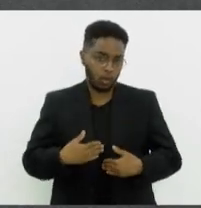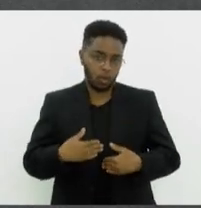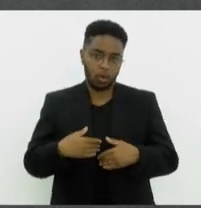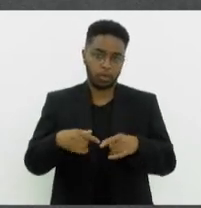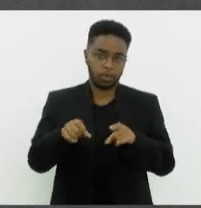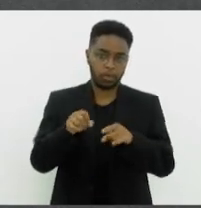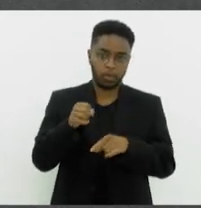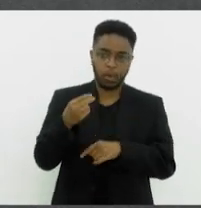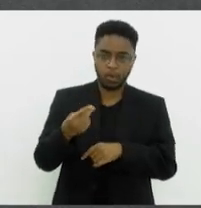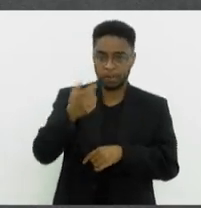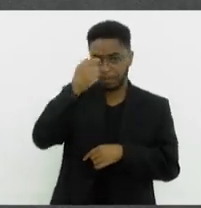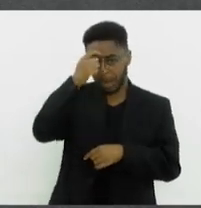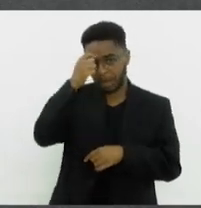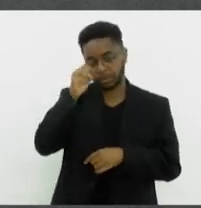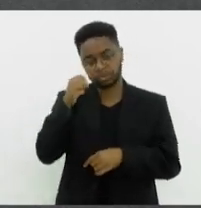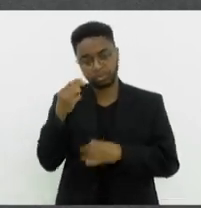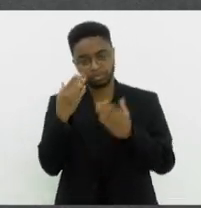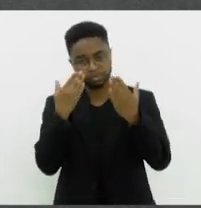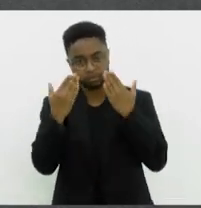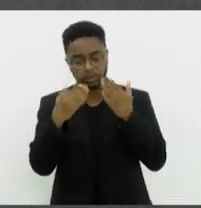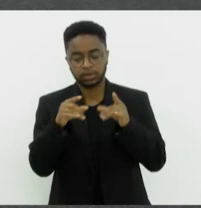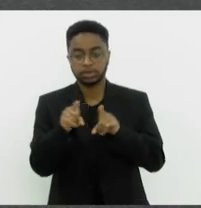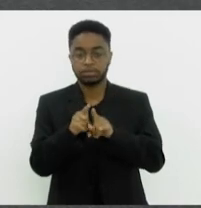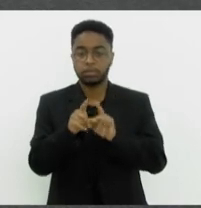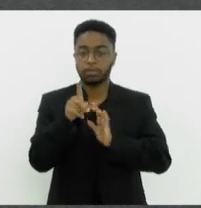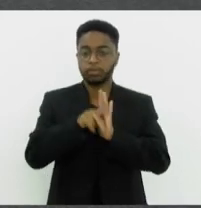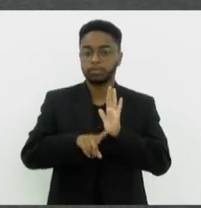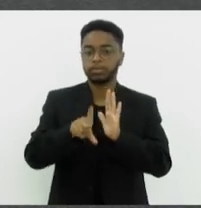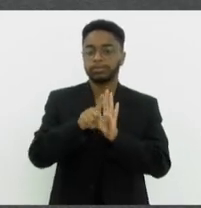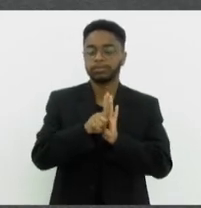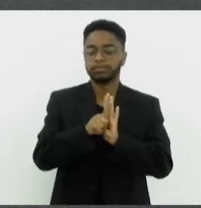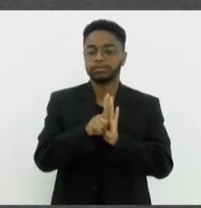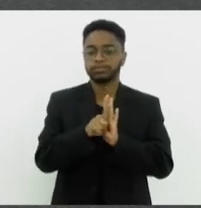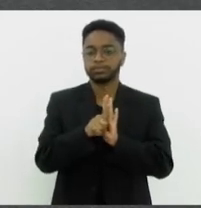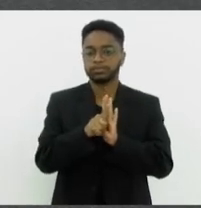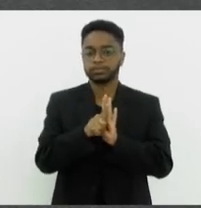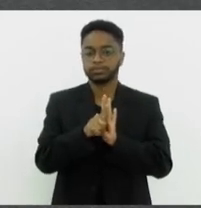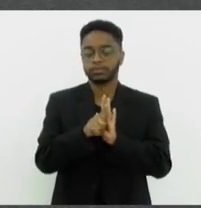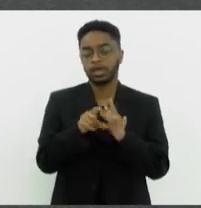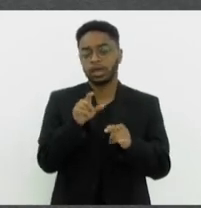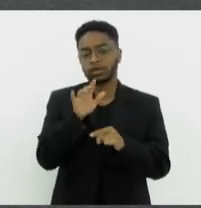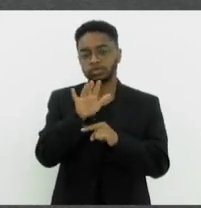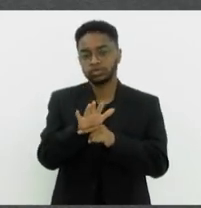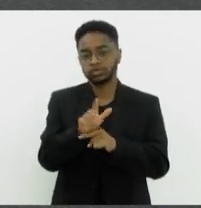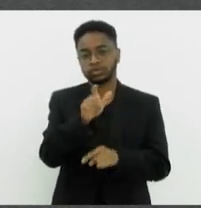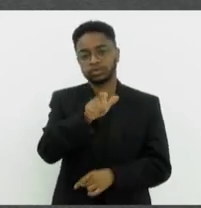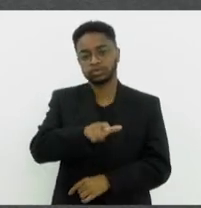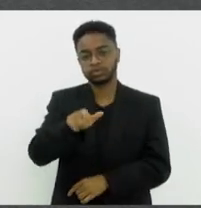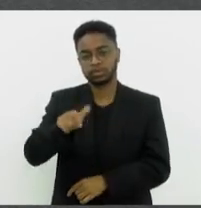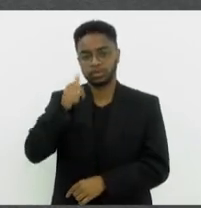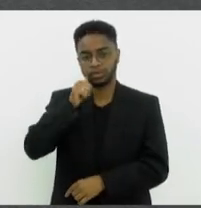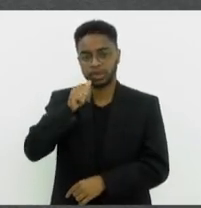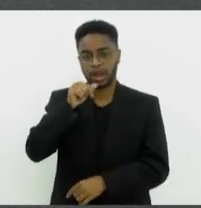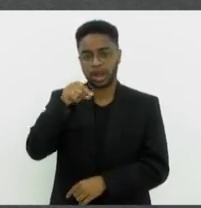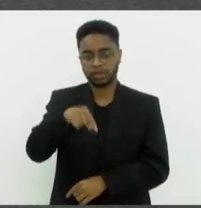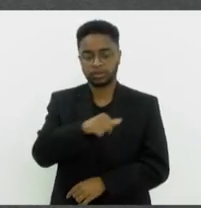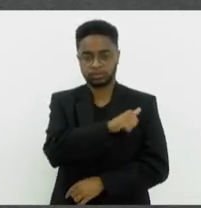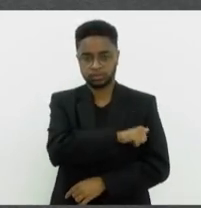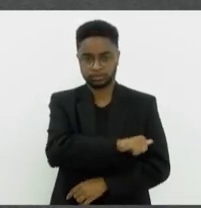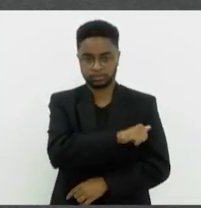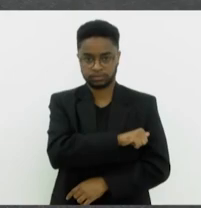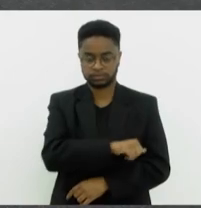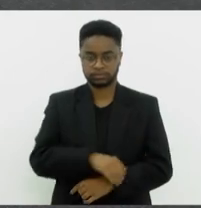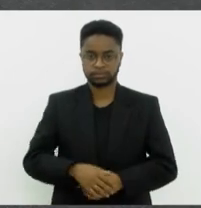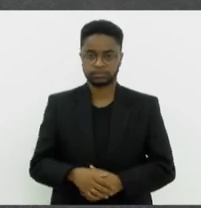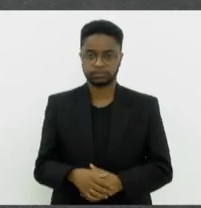emocional, psicológica, enfim. Então, é um projeto que vem ao socorro dessas mulheres no Estado do Rio de Janeiro